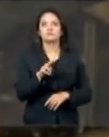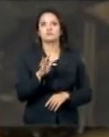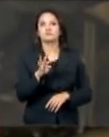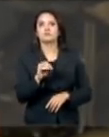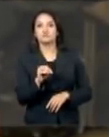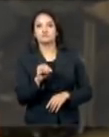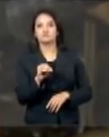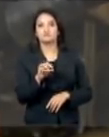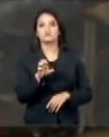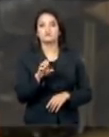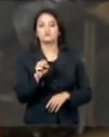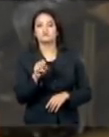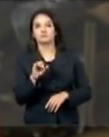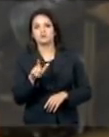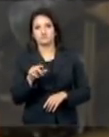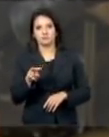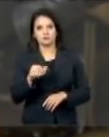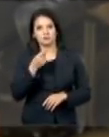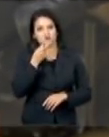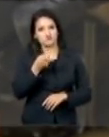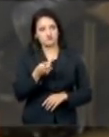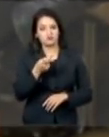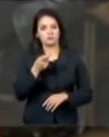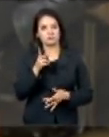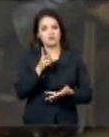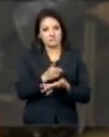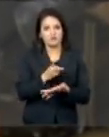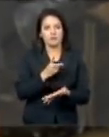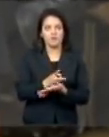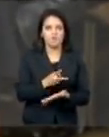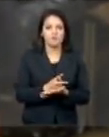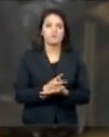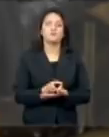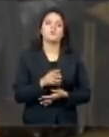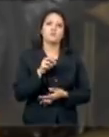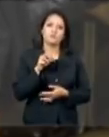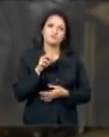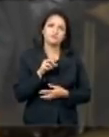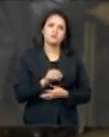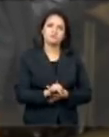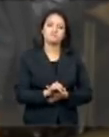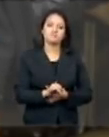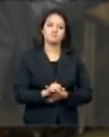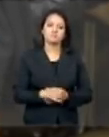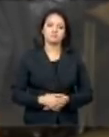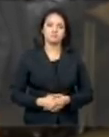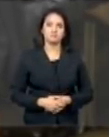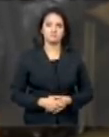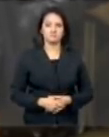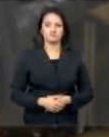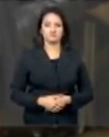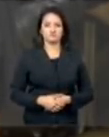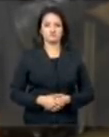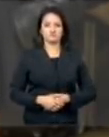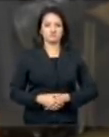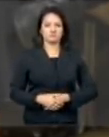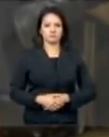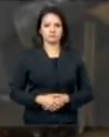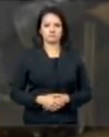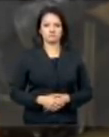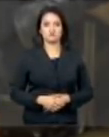considere um ato complexo ainda que vale é que se tenha a questão de da conjugação da vontade da